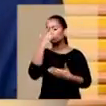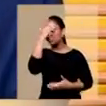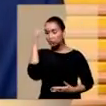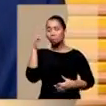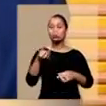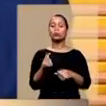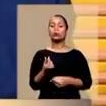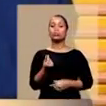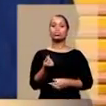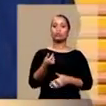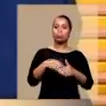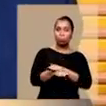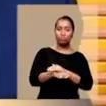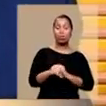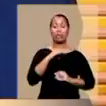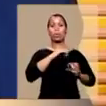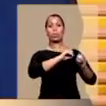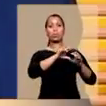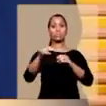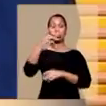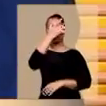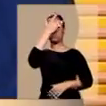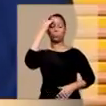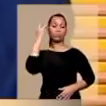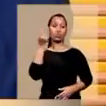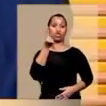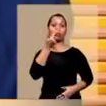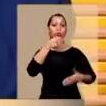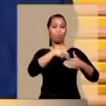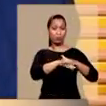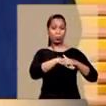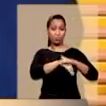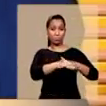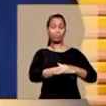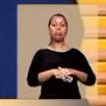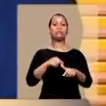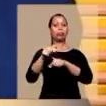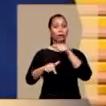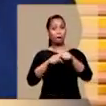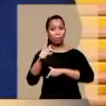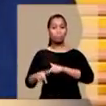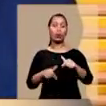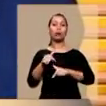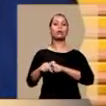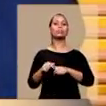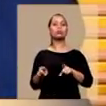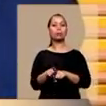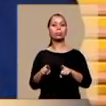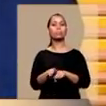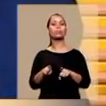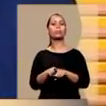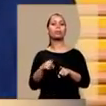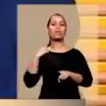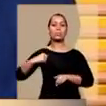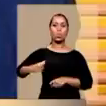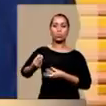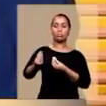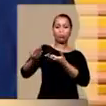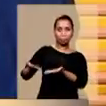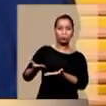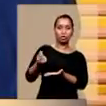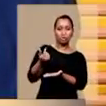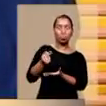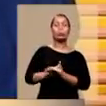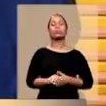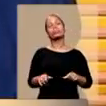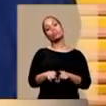financeira e investimentos. Eu ensino as pessoas a serem mais educadas financeiramente, trabalhamos com investimento em ações na Bolsa de Valores. Então, tudo que eu aprendi